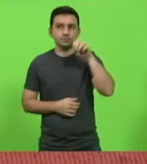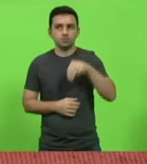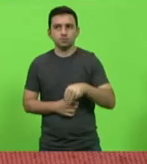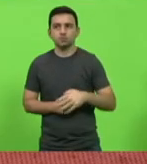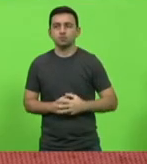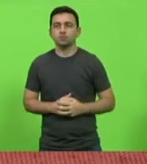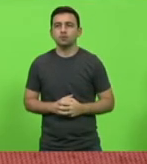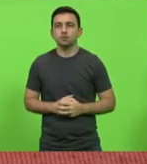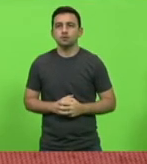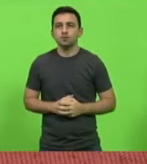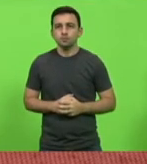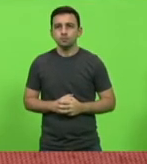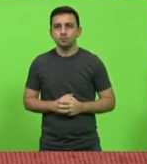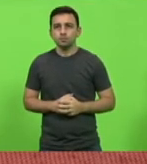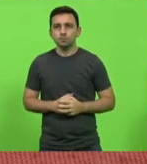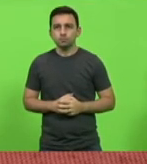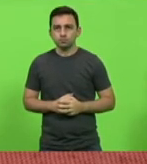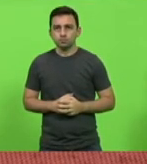minutos